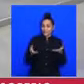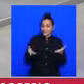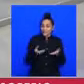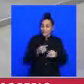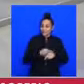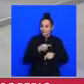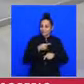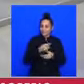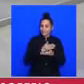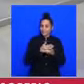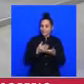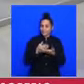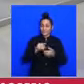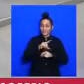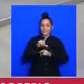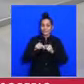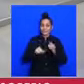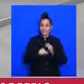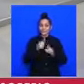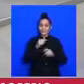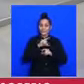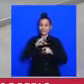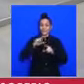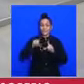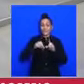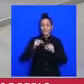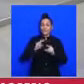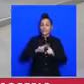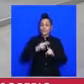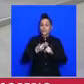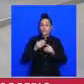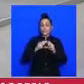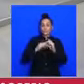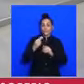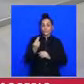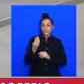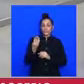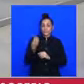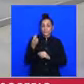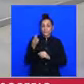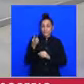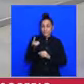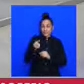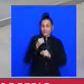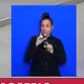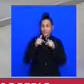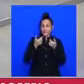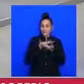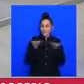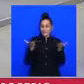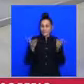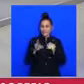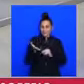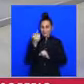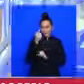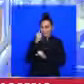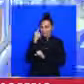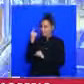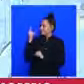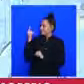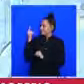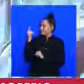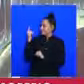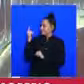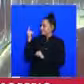e agora passaremos então ao primeiro sorteio da Dupla Sena concurso 2426 boa sorte para você bolas